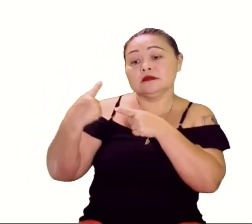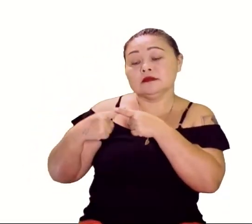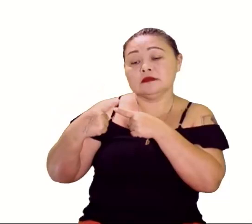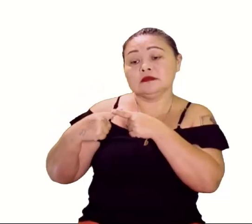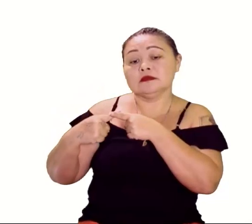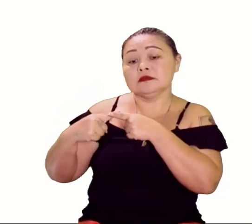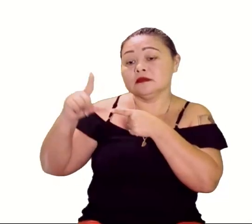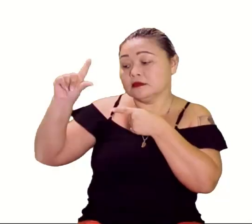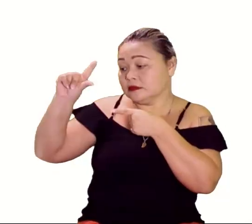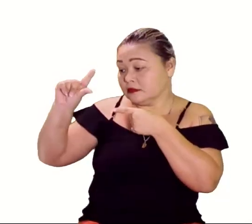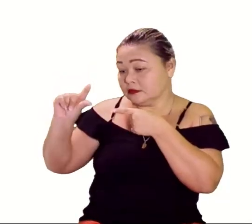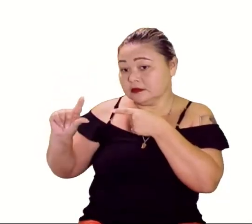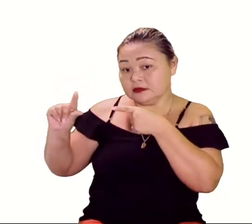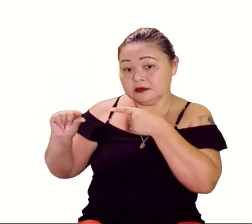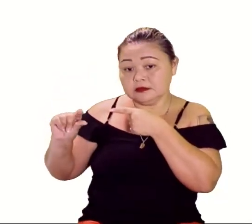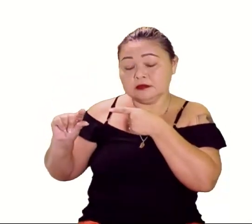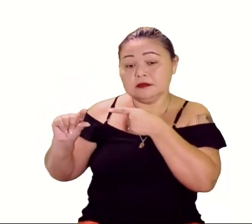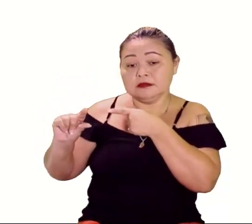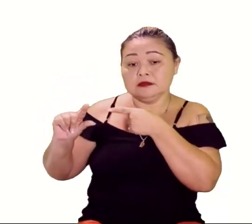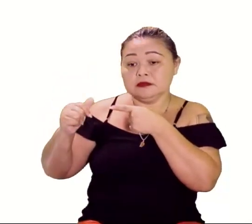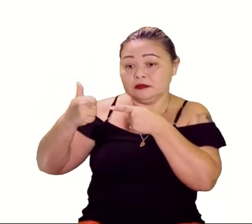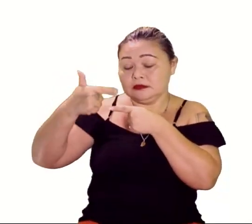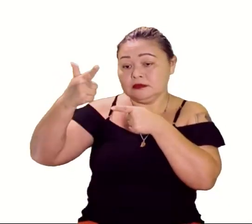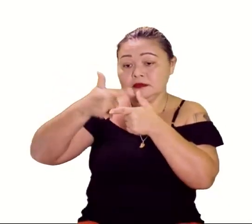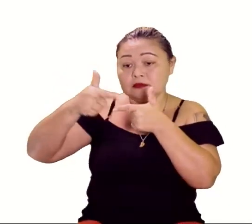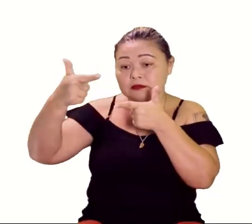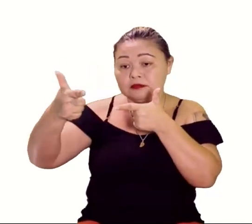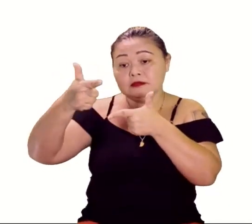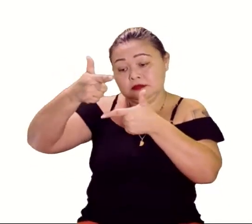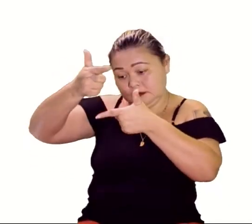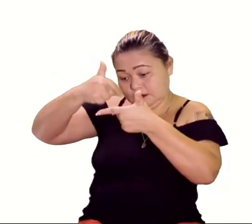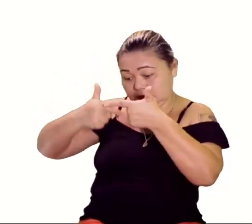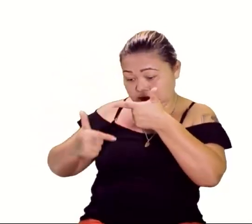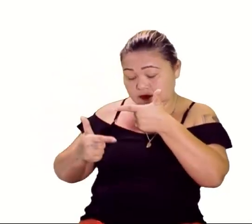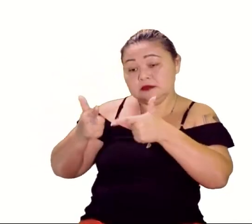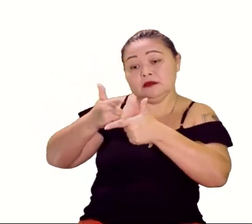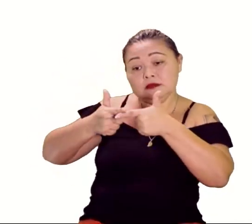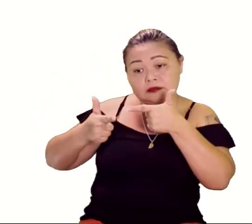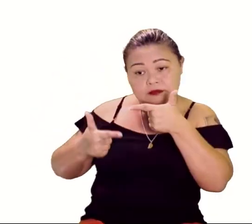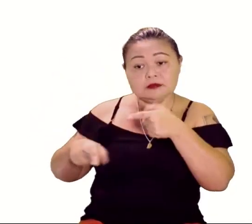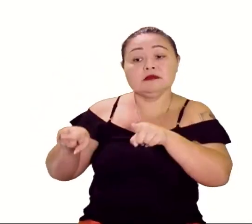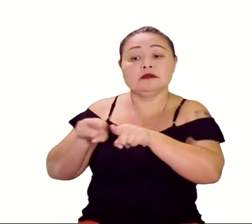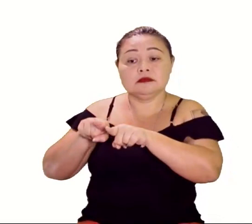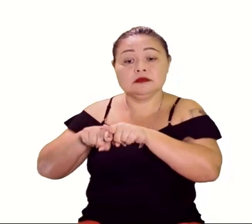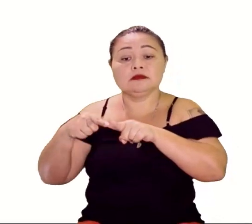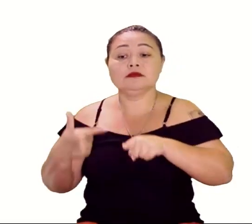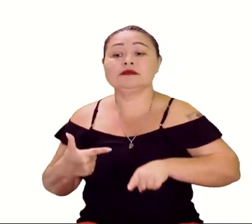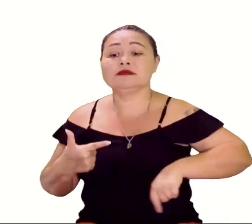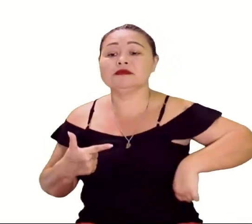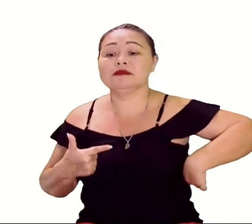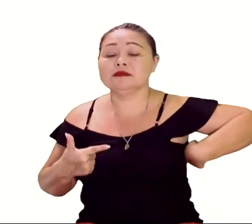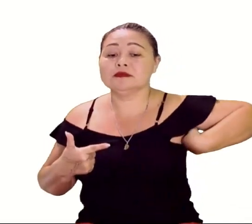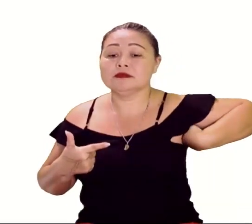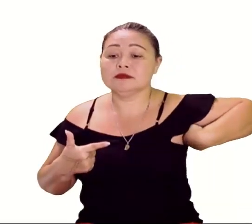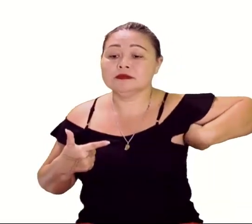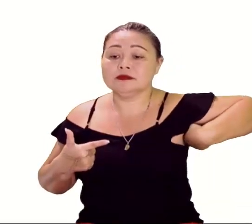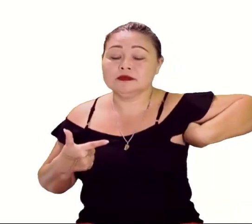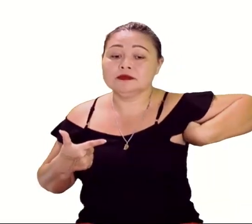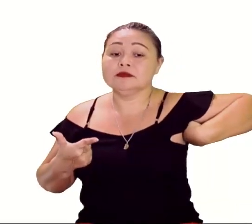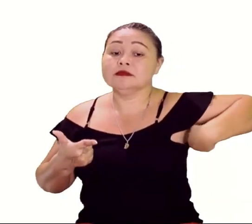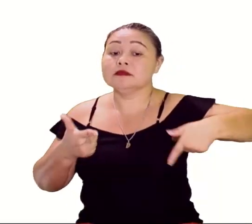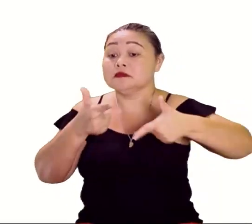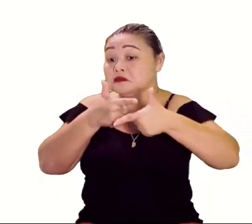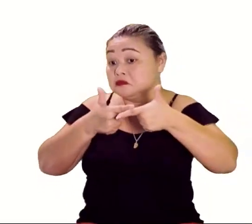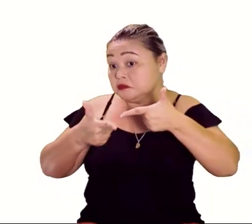professores? Simplificando. Simplificou por cima, em cima dividiu por 2 e embaixo também por dividiu dois. por 2. Se quiser